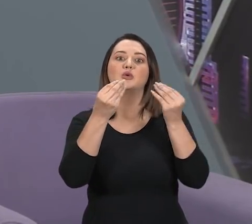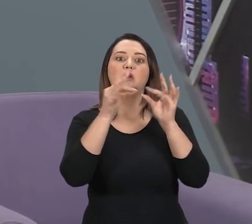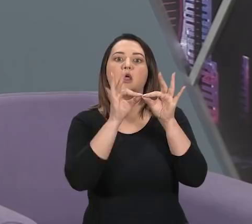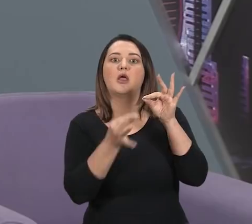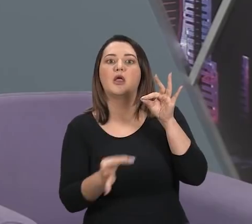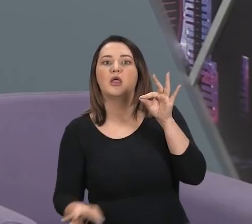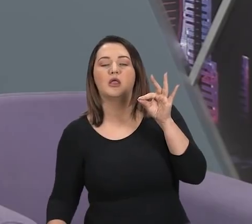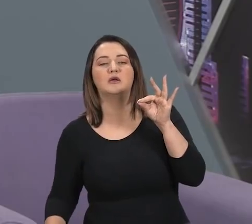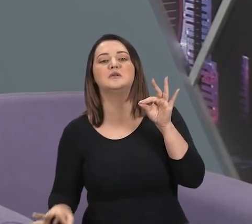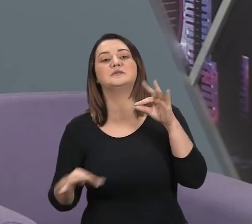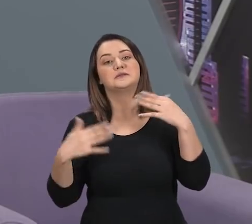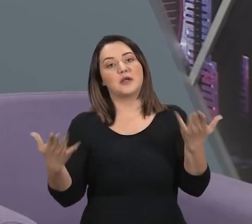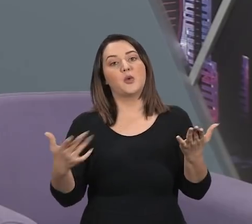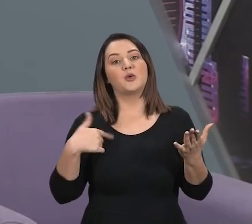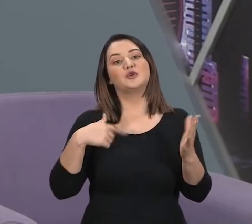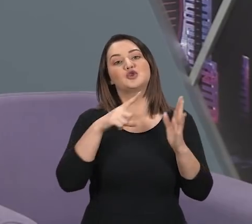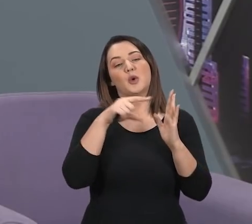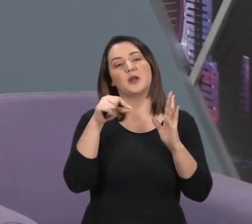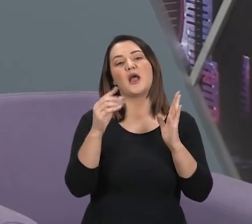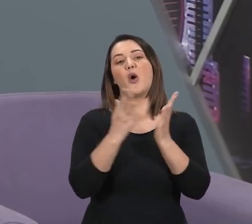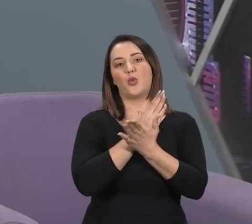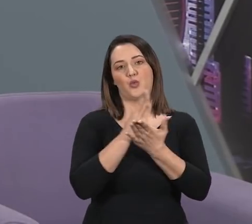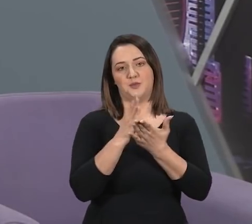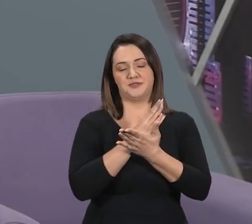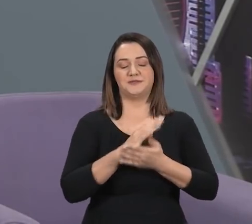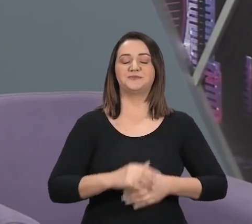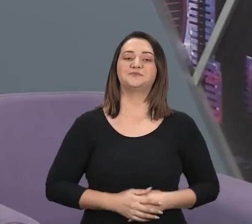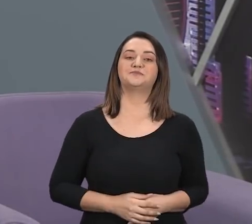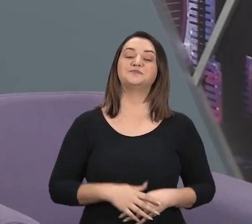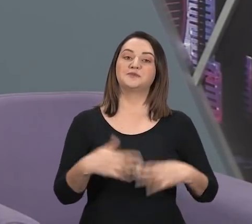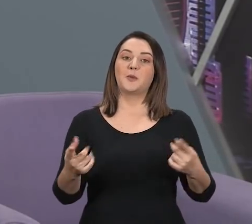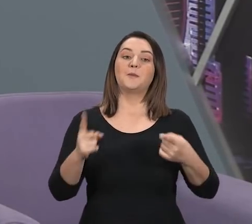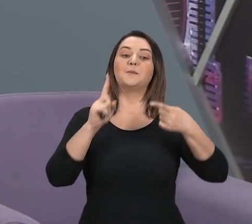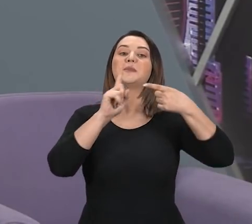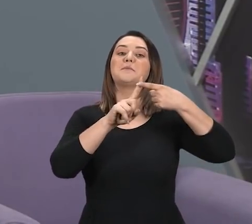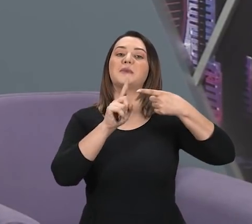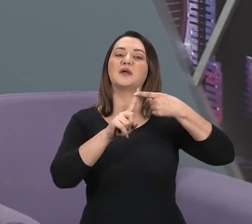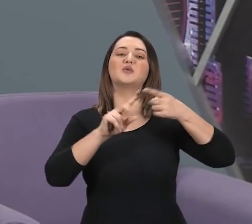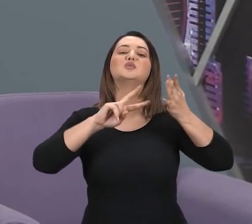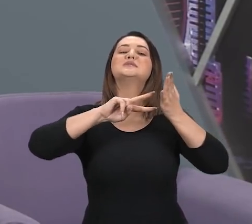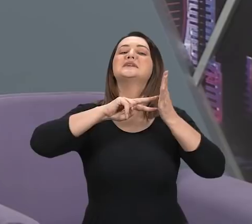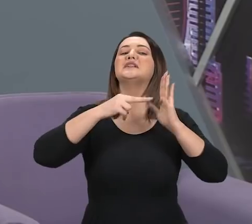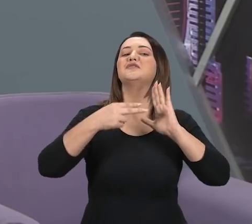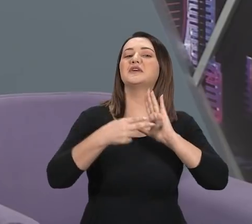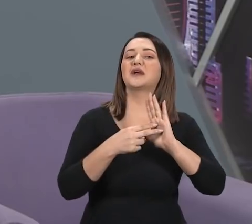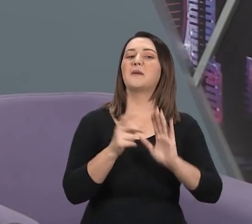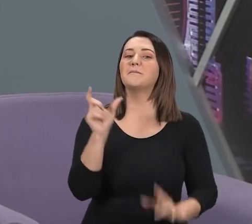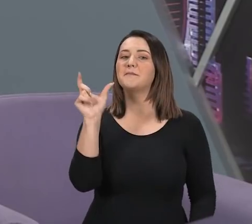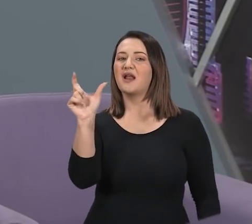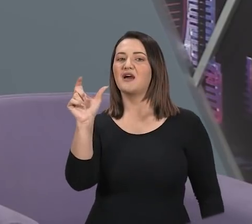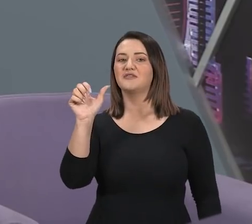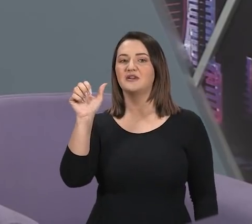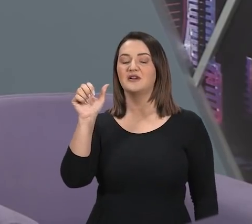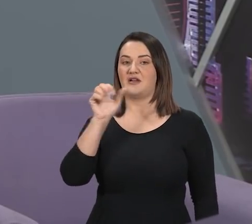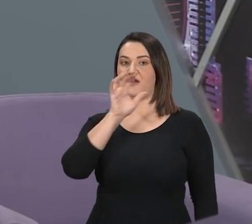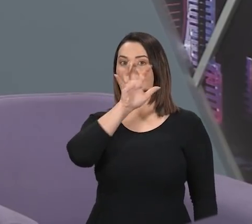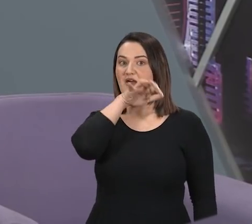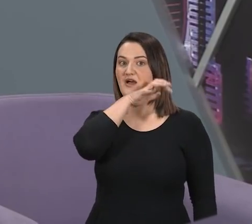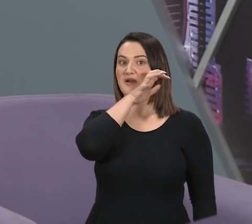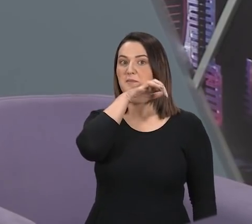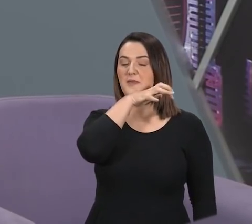fosse colocar todas, a lista seria muito grande. Então, apenas essas. Agora, vamos lá. Primeiro, vamos ver o que significa a